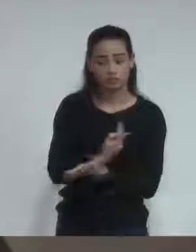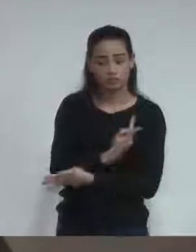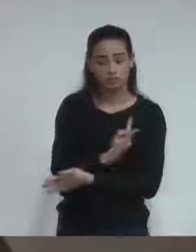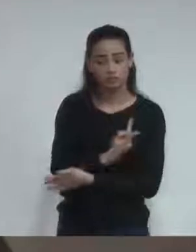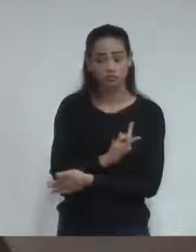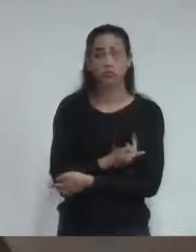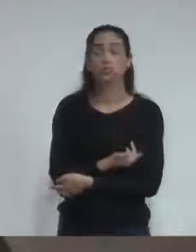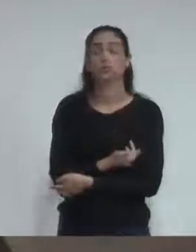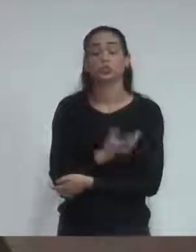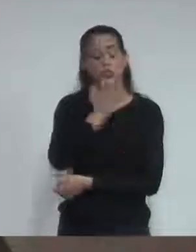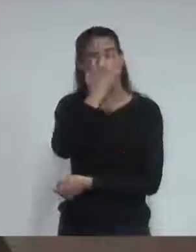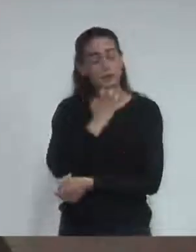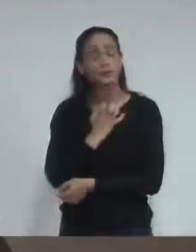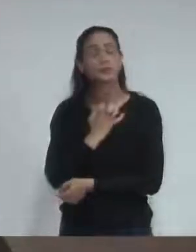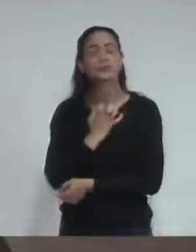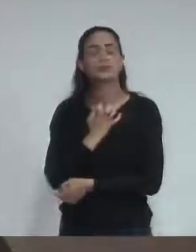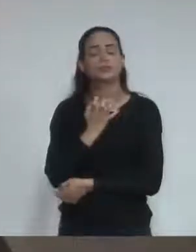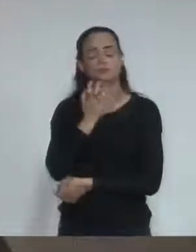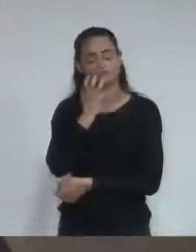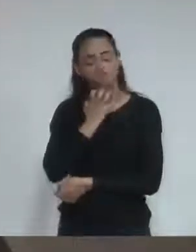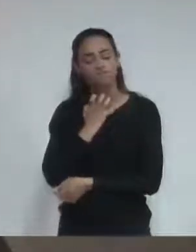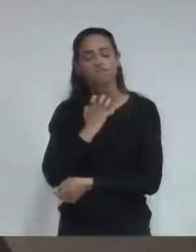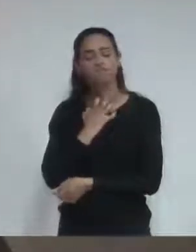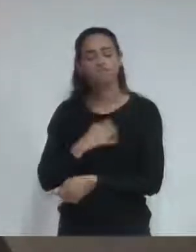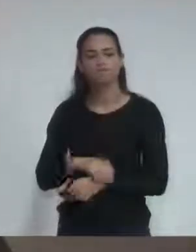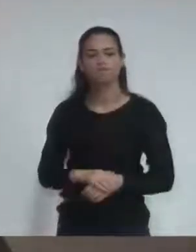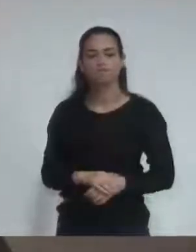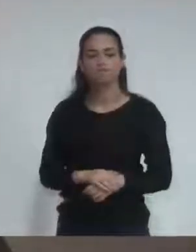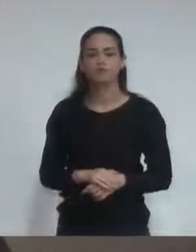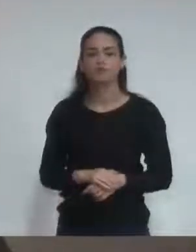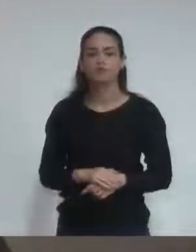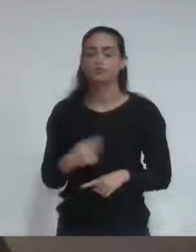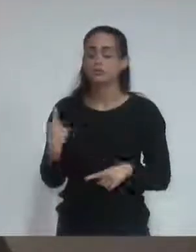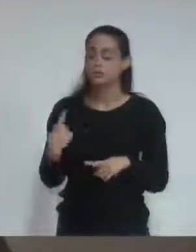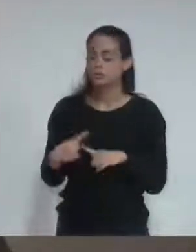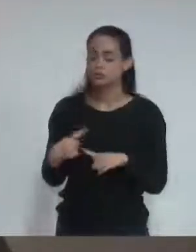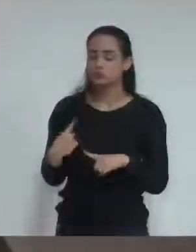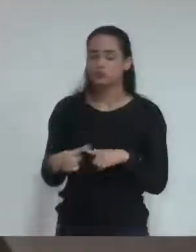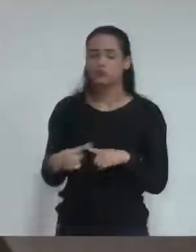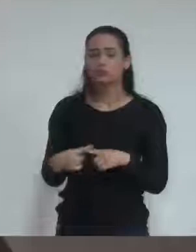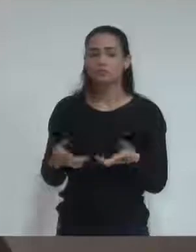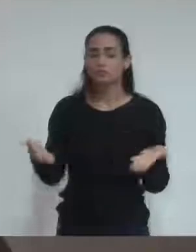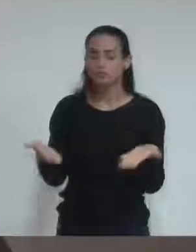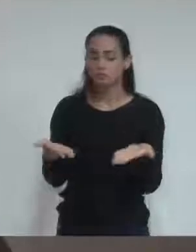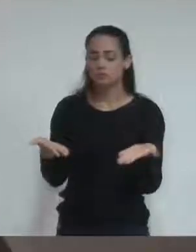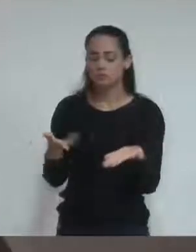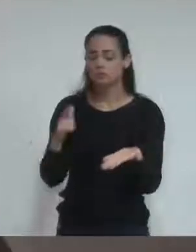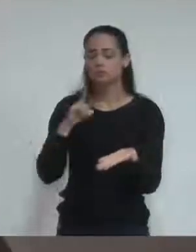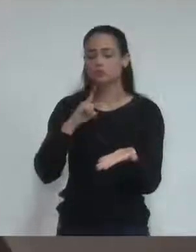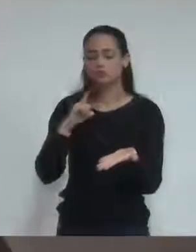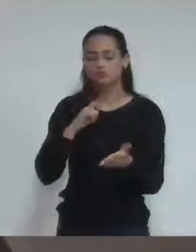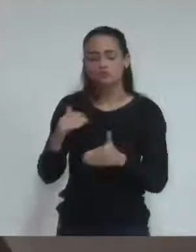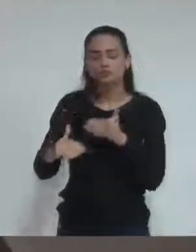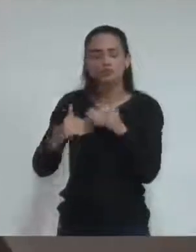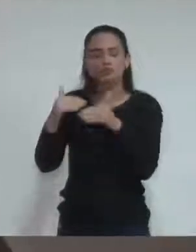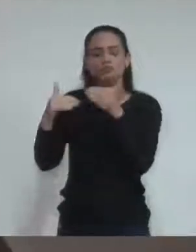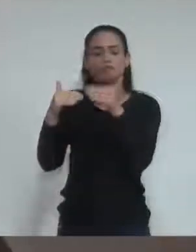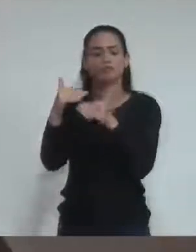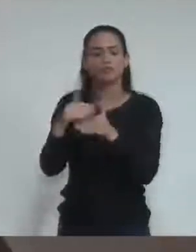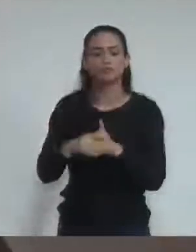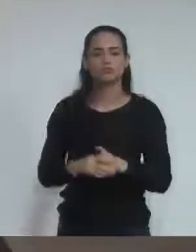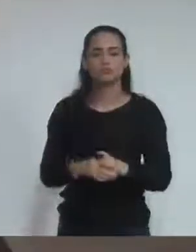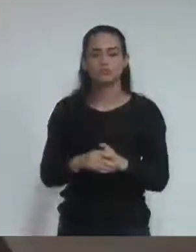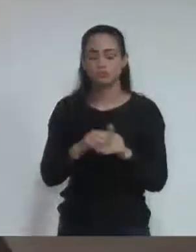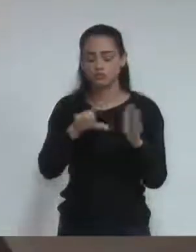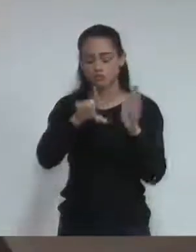gravíssimo, gravíssimo. Porque prometeria todo um processo que está ocorrendo, que a gente espera que ocorra de acordo com